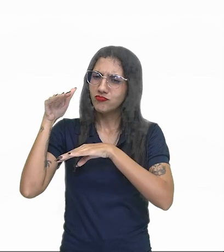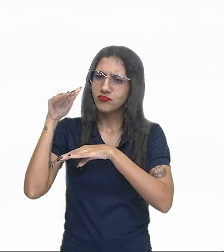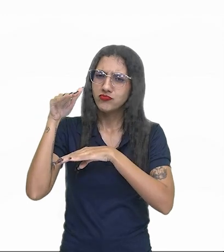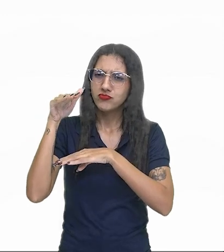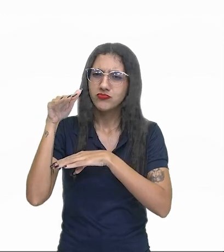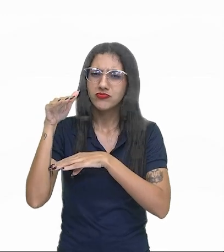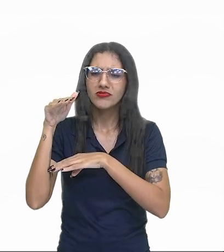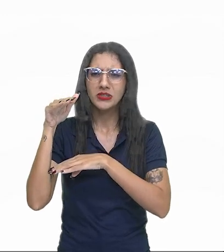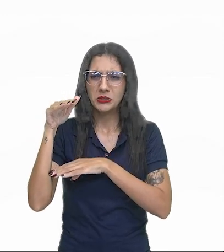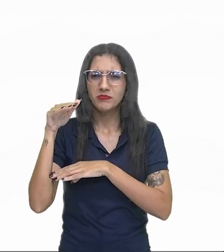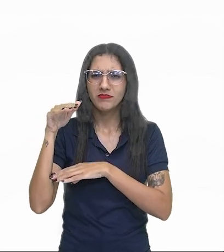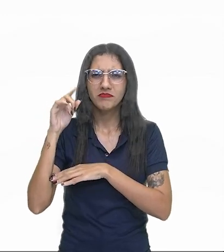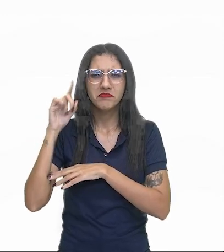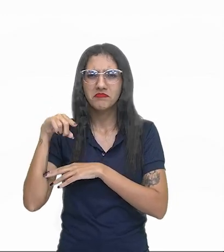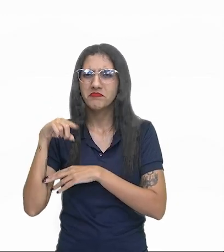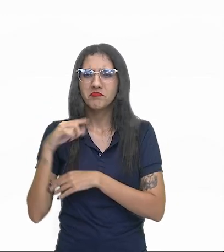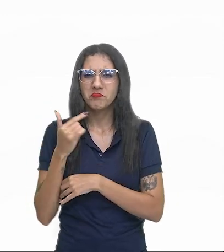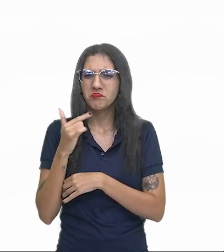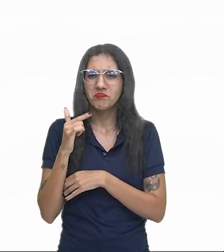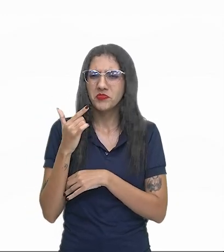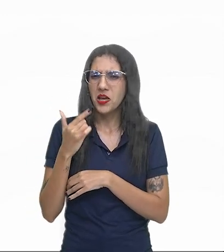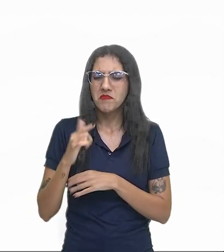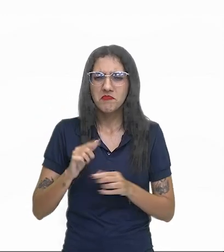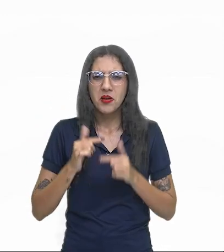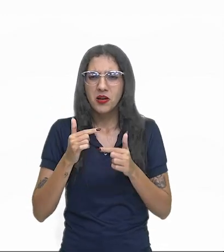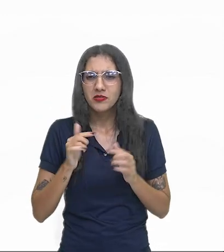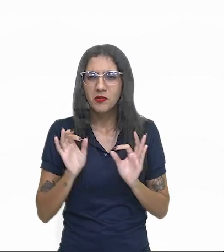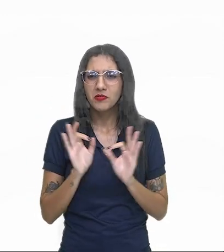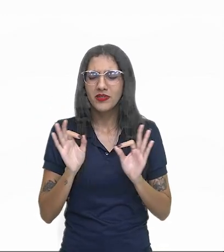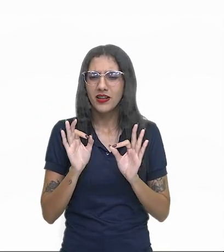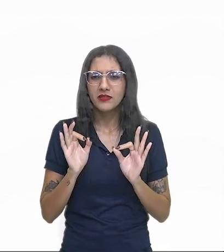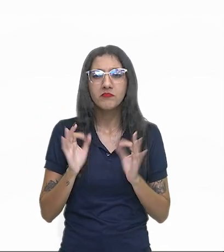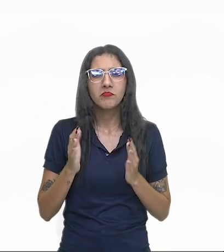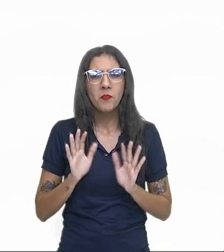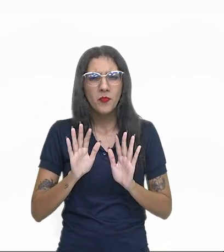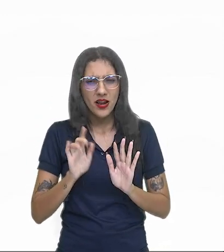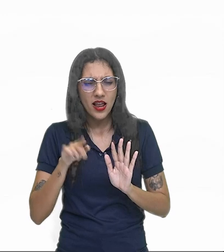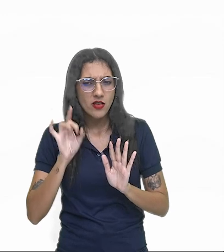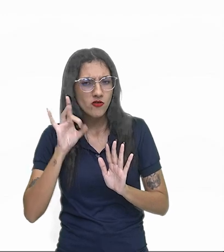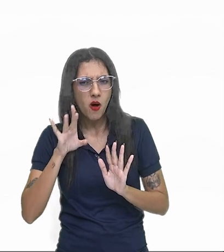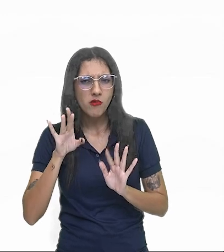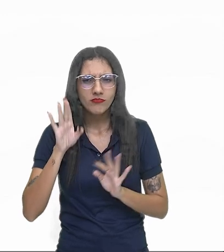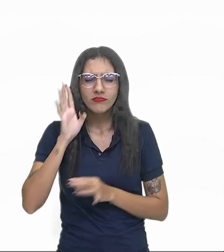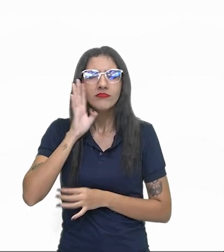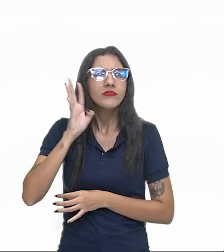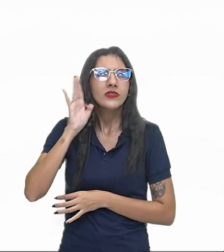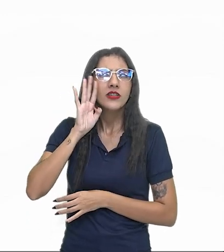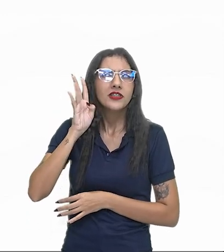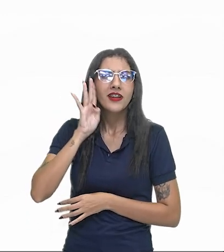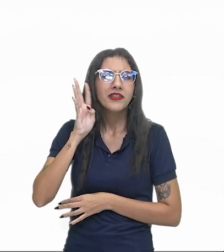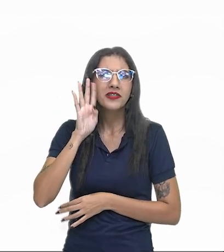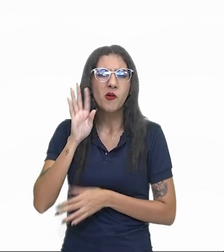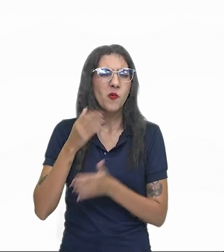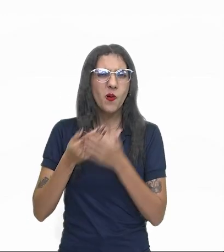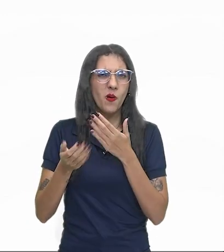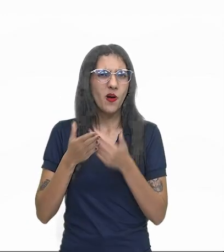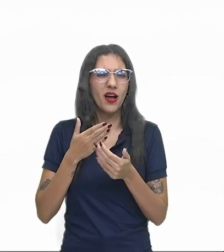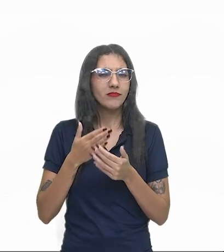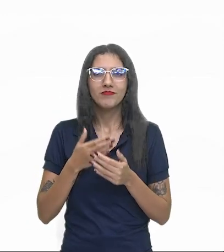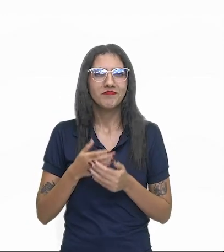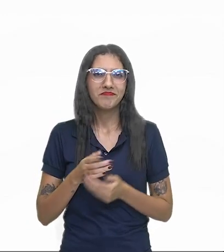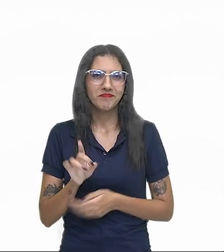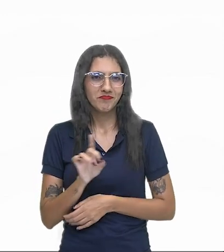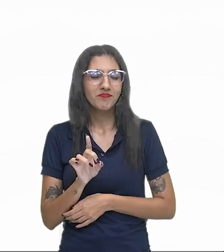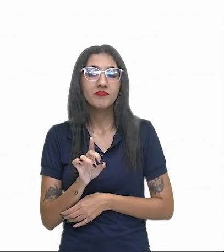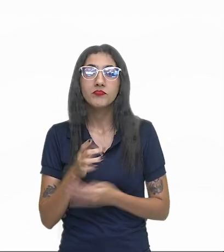ele não tem nenhum esforço físico. Isso é só um sonho? É uma imaginação qualquer? Não, se